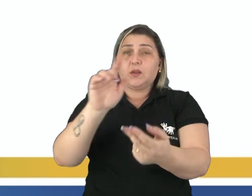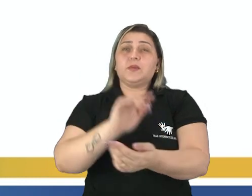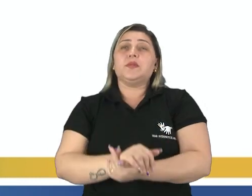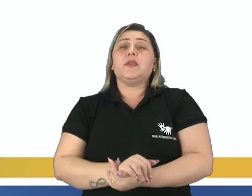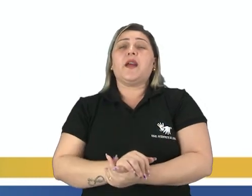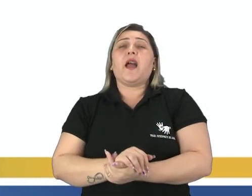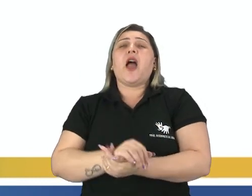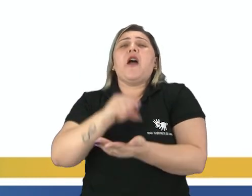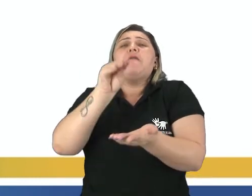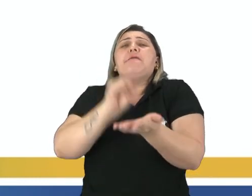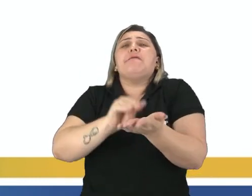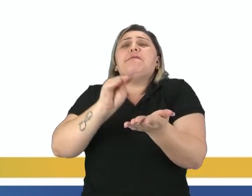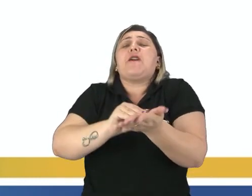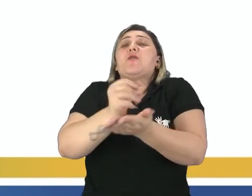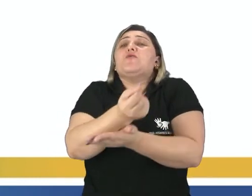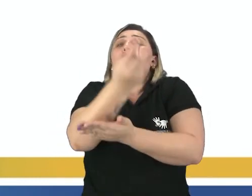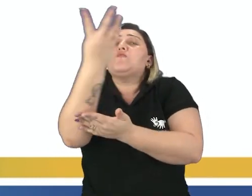70.